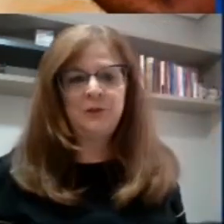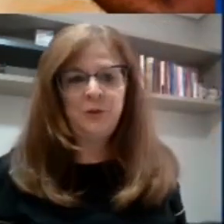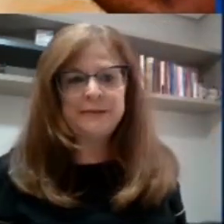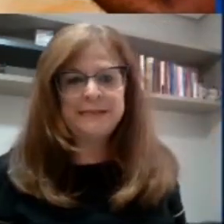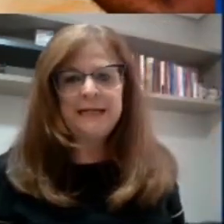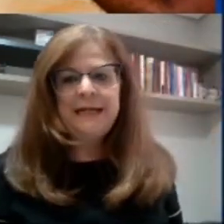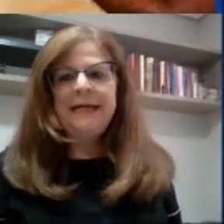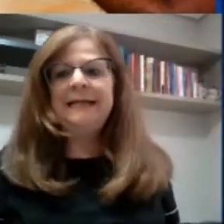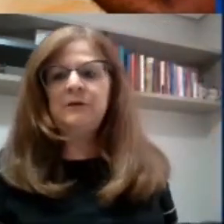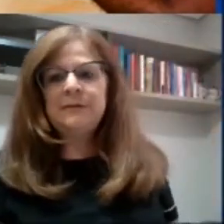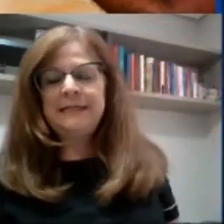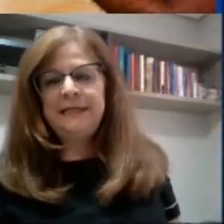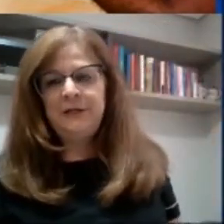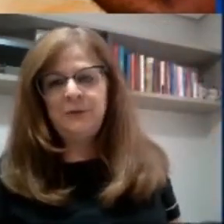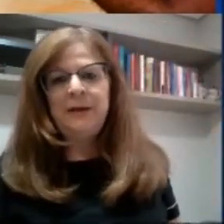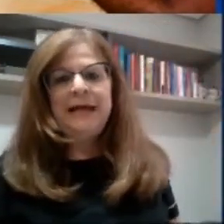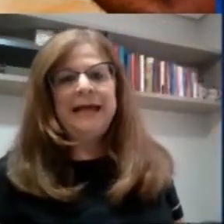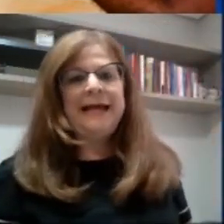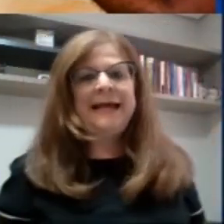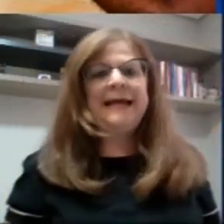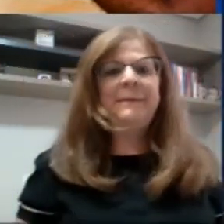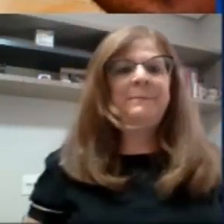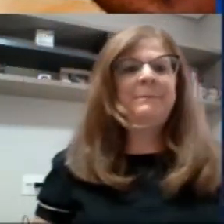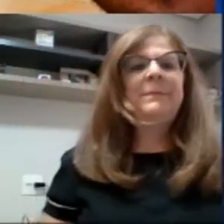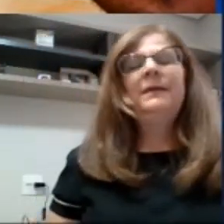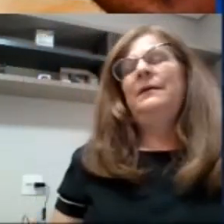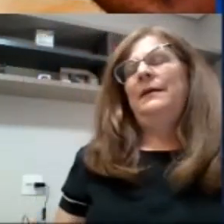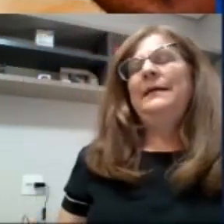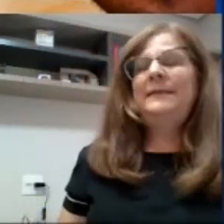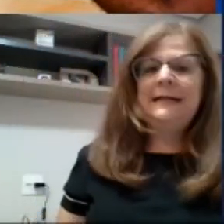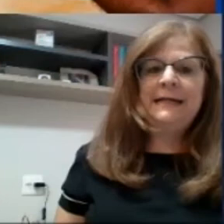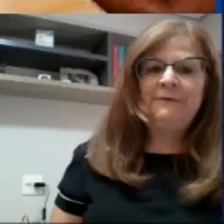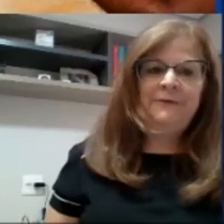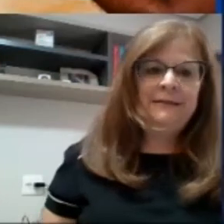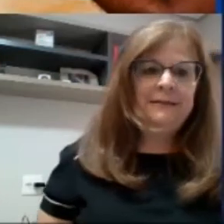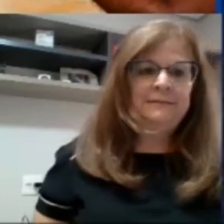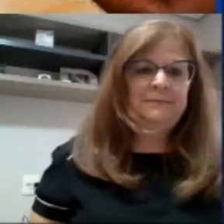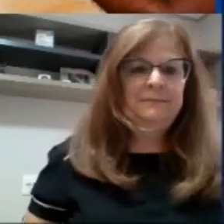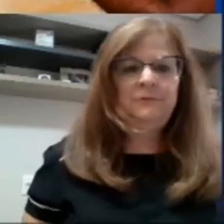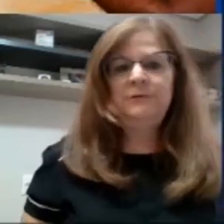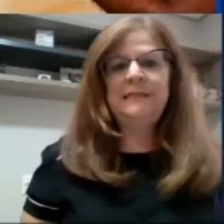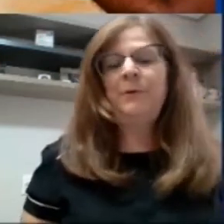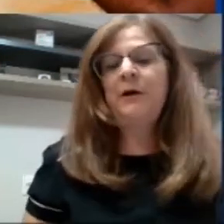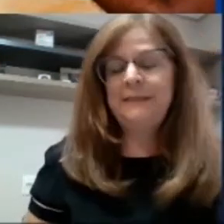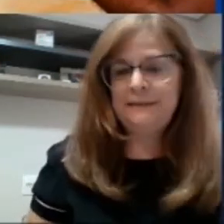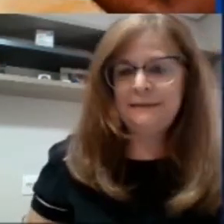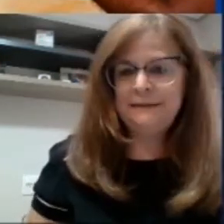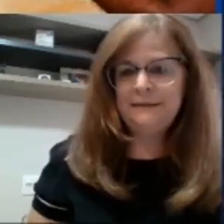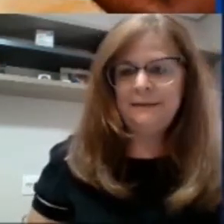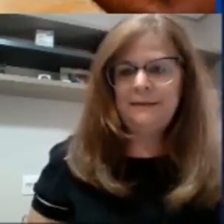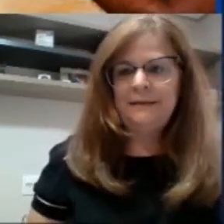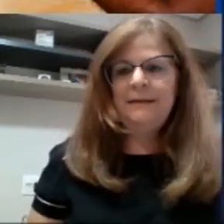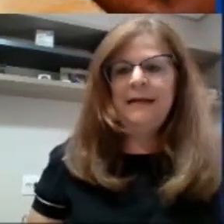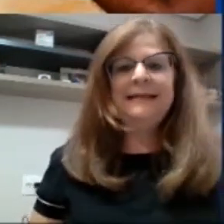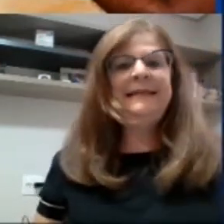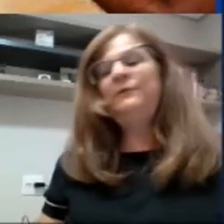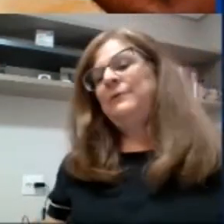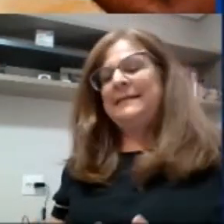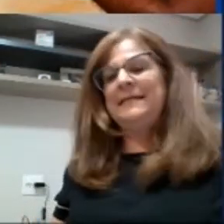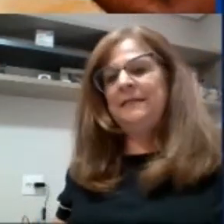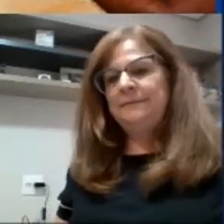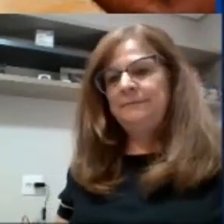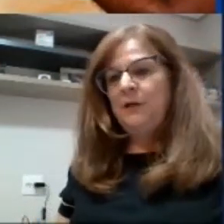as pessoas, eles conseguiram entrar na vida dos esportes, a